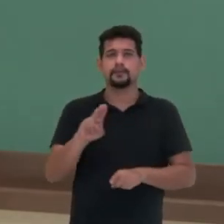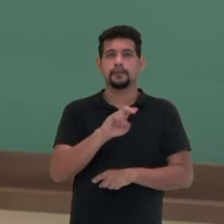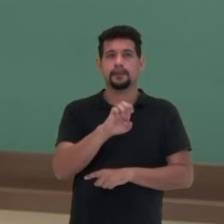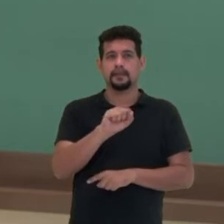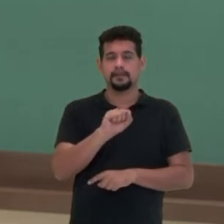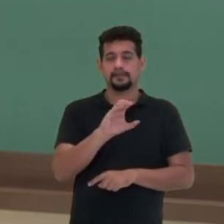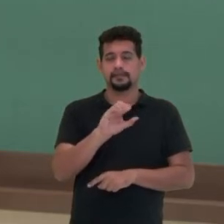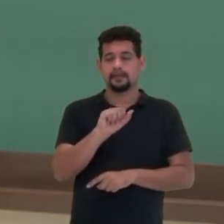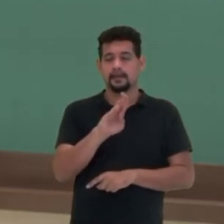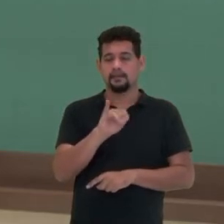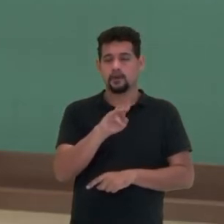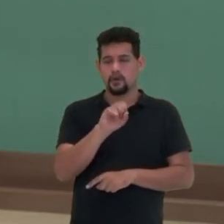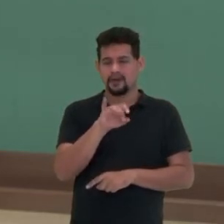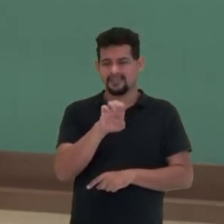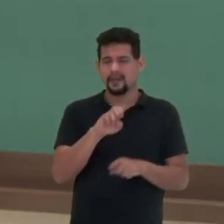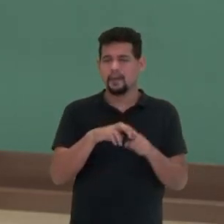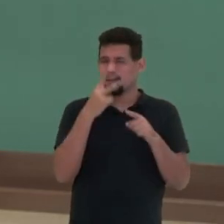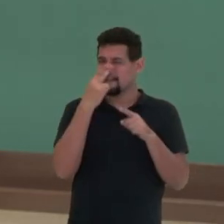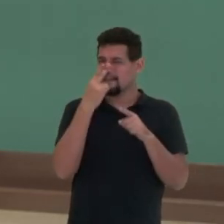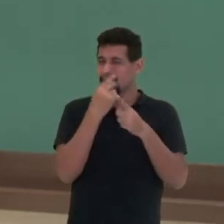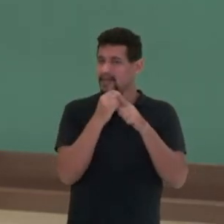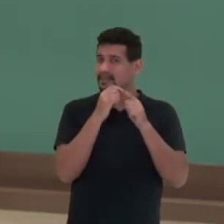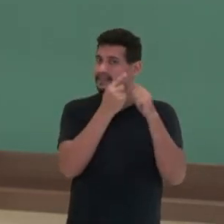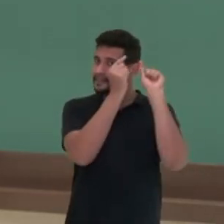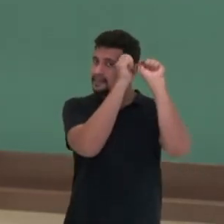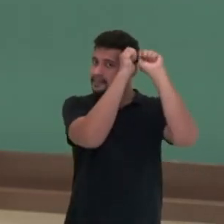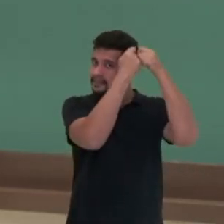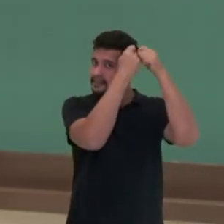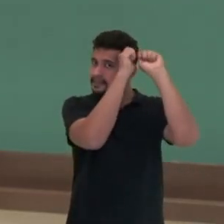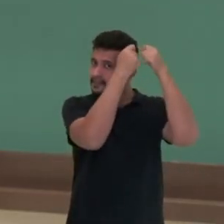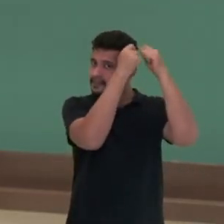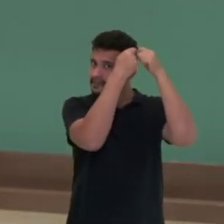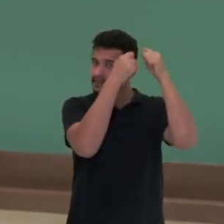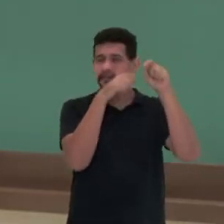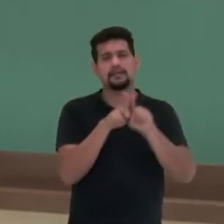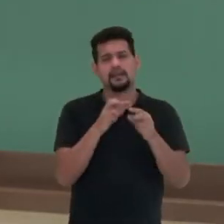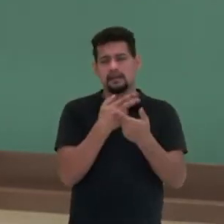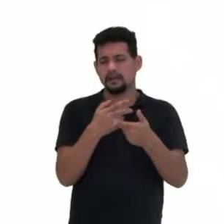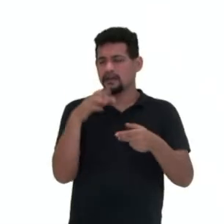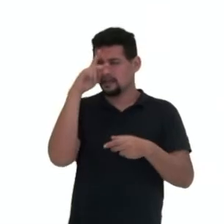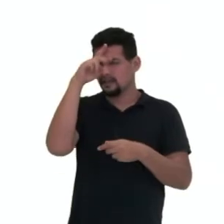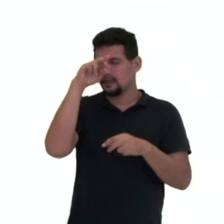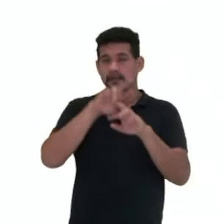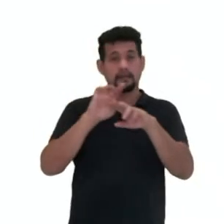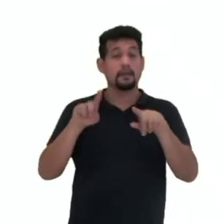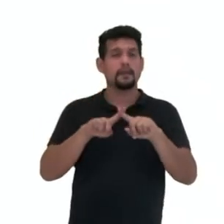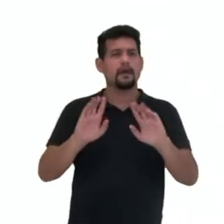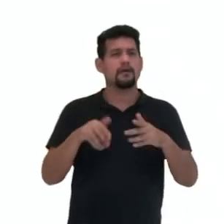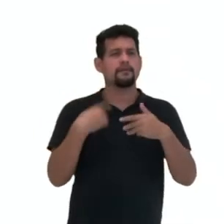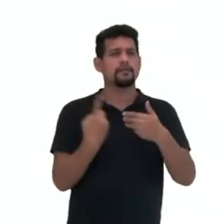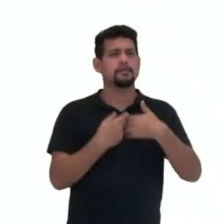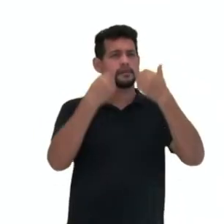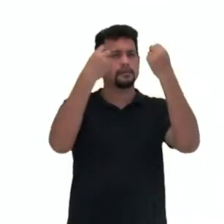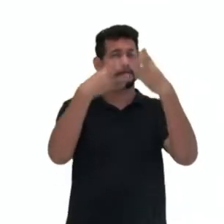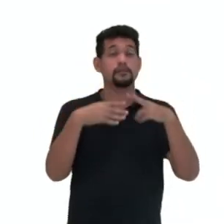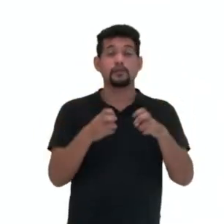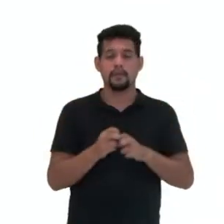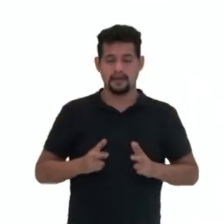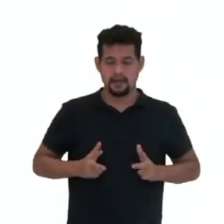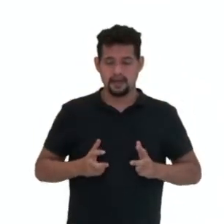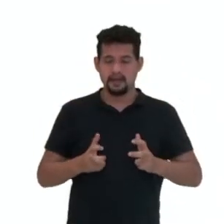são tipo piolho, né? E outros micro-organismos. Agora, vamos falar sobre o câncer de